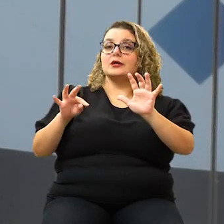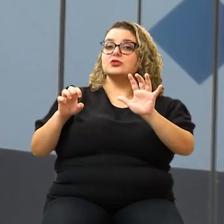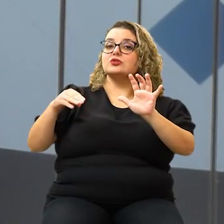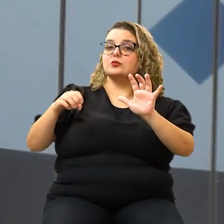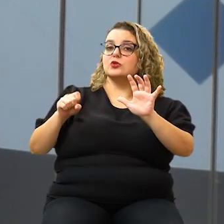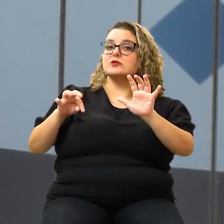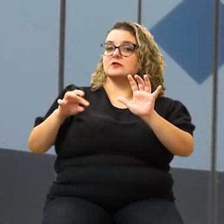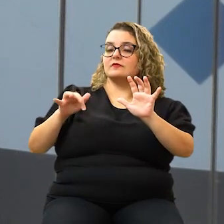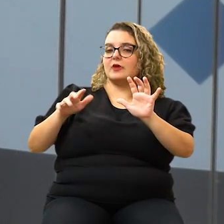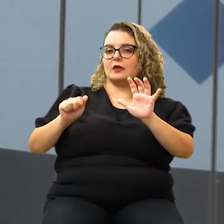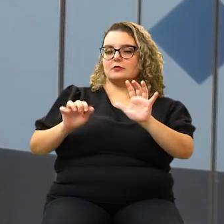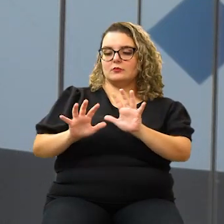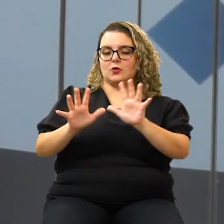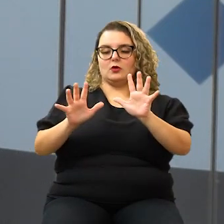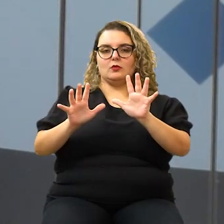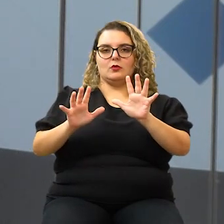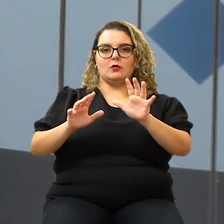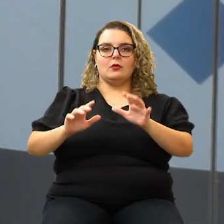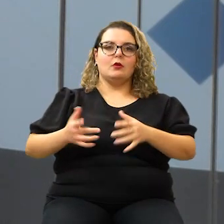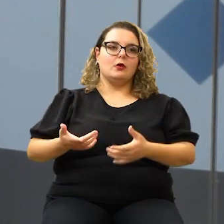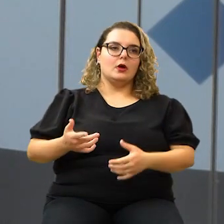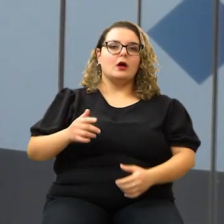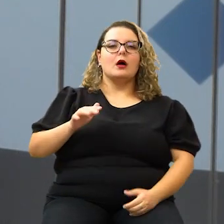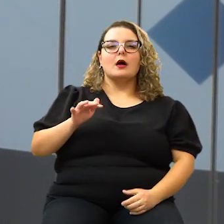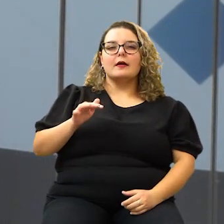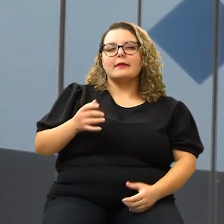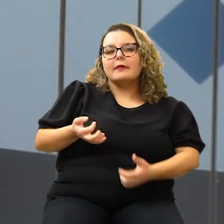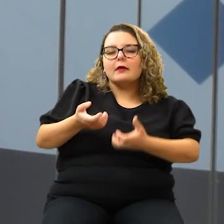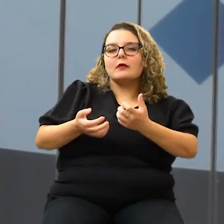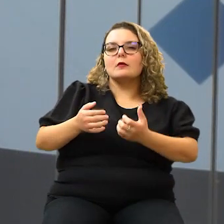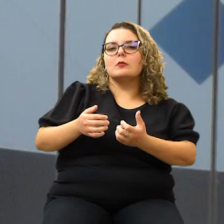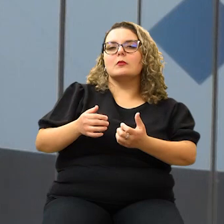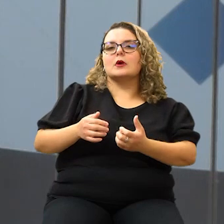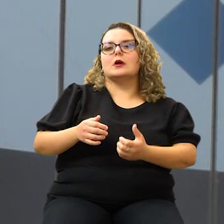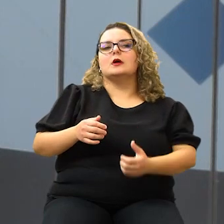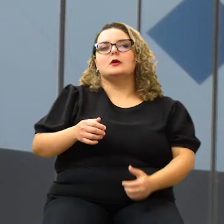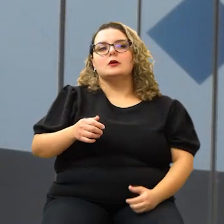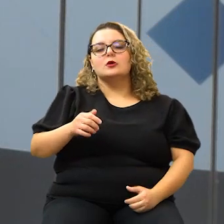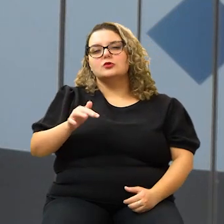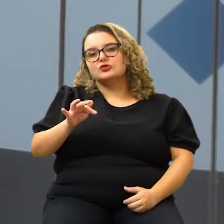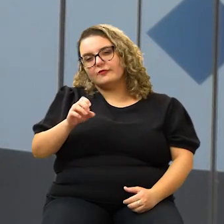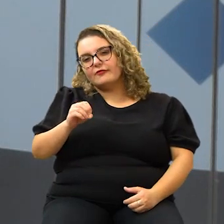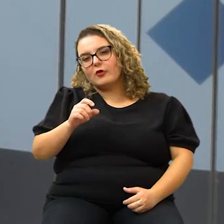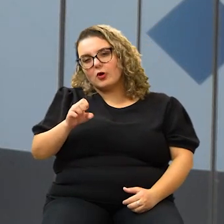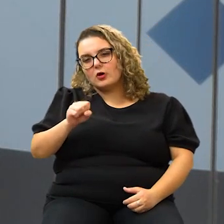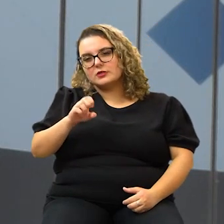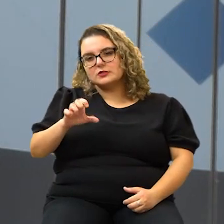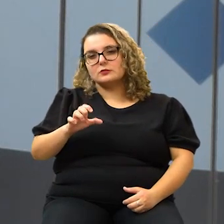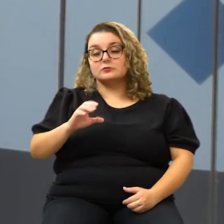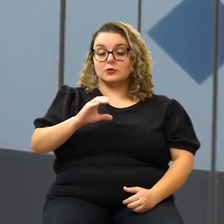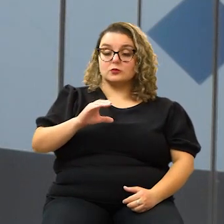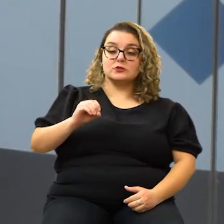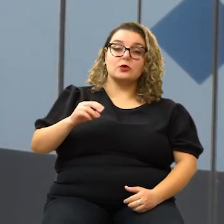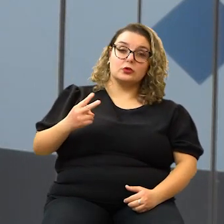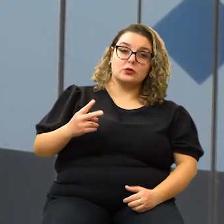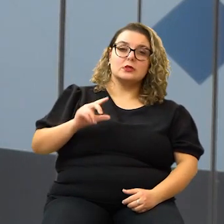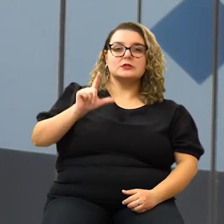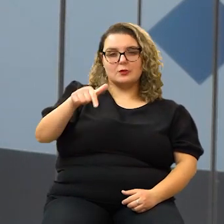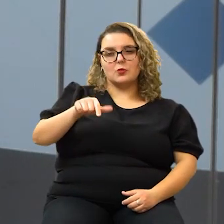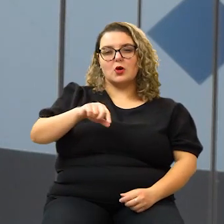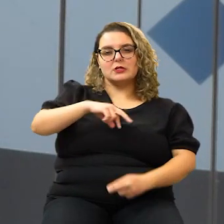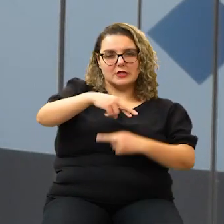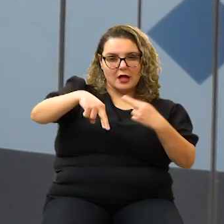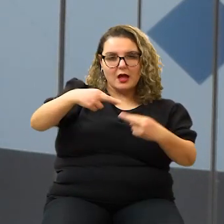atmosfera com a queima de combustíveis fósseis, sobretudo aí depois da Revolução Industrial. Então, o grande vilão é o CO2,